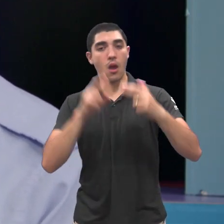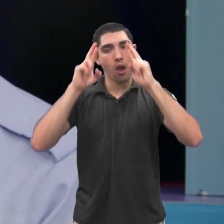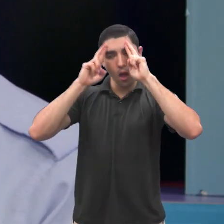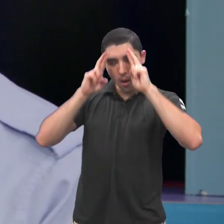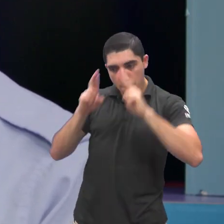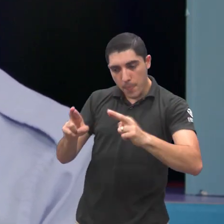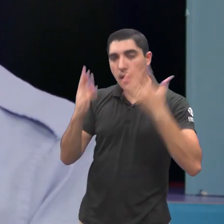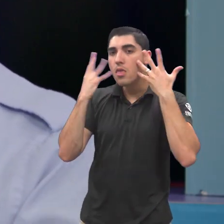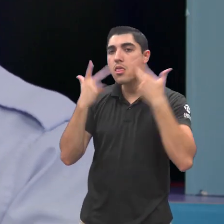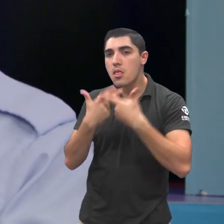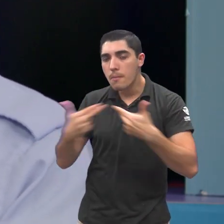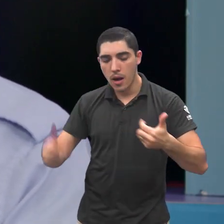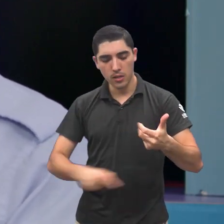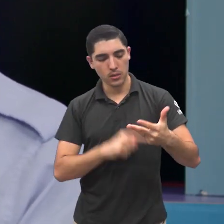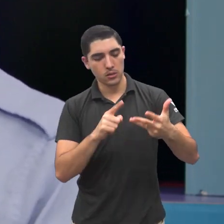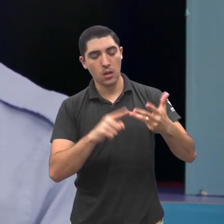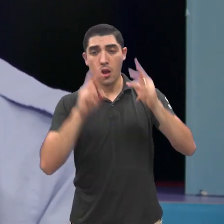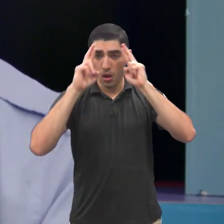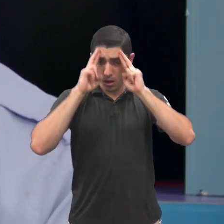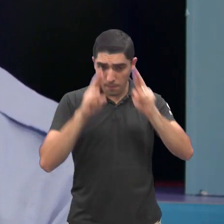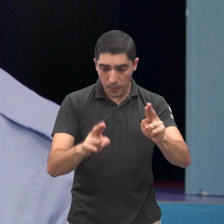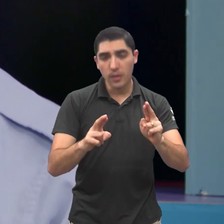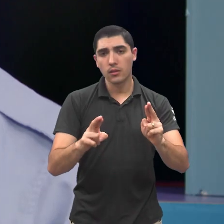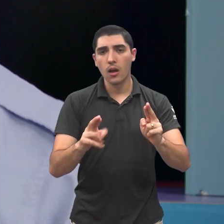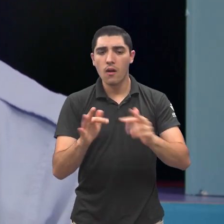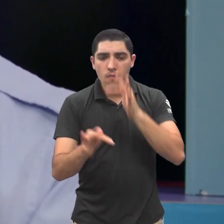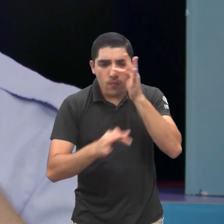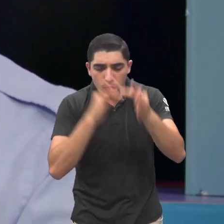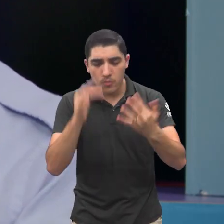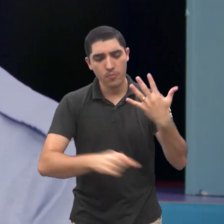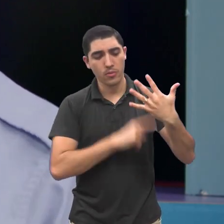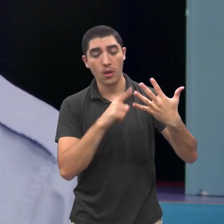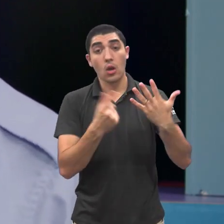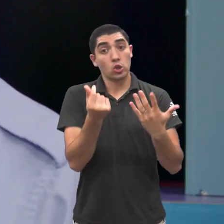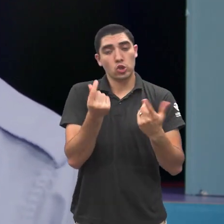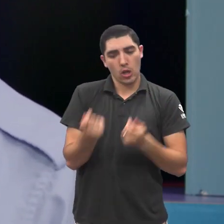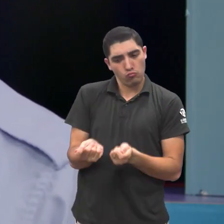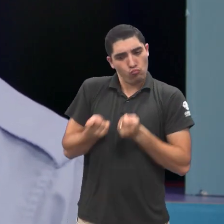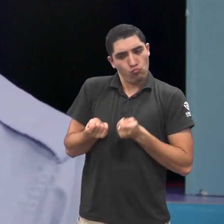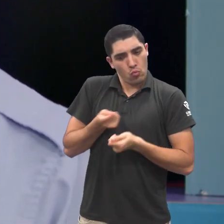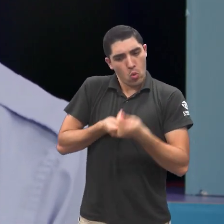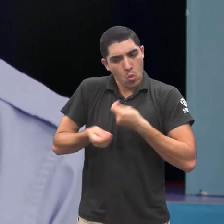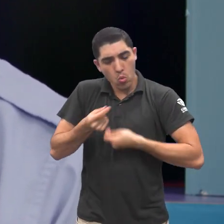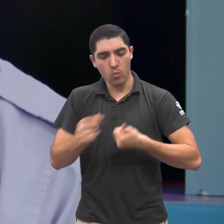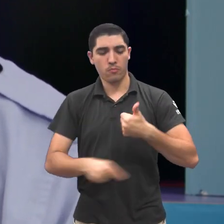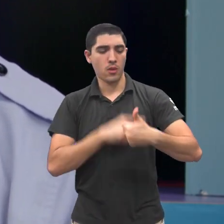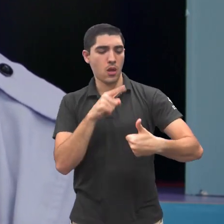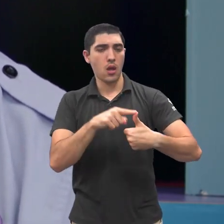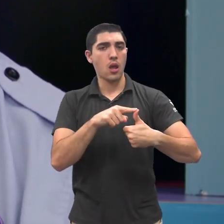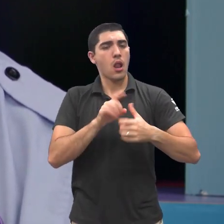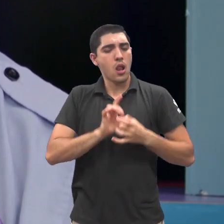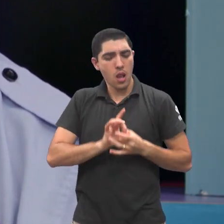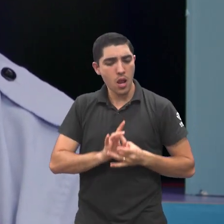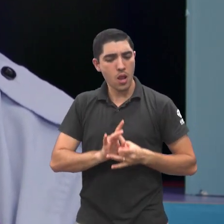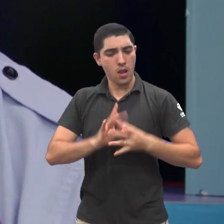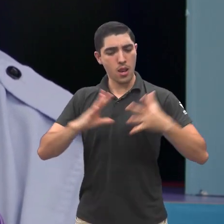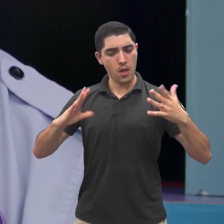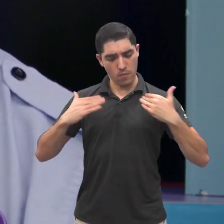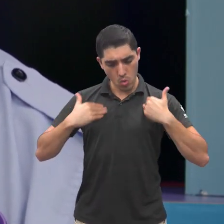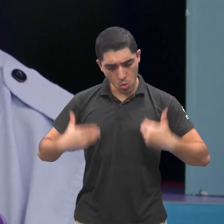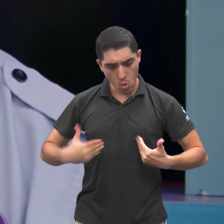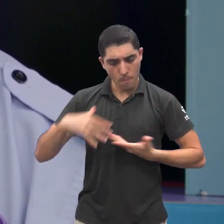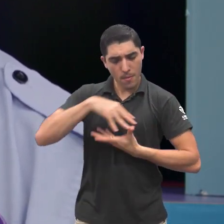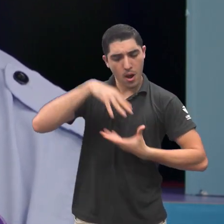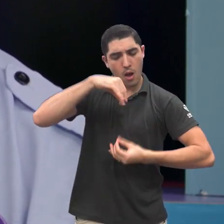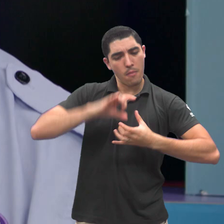os animais, respeita as plantas, ele é econômico, ele é limpo de corpo e alma. Então, são valores